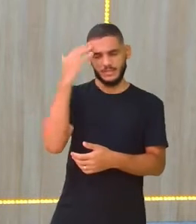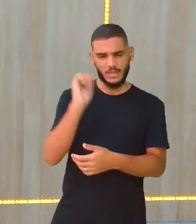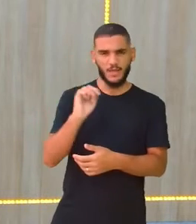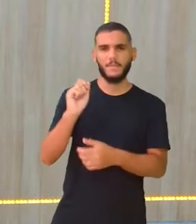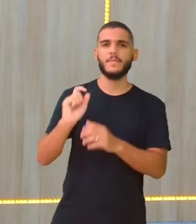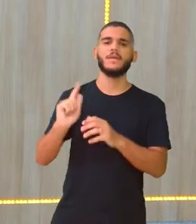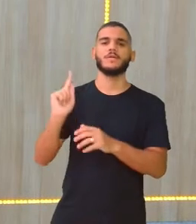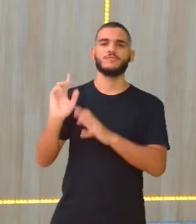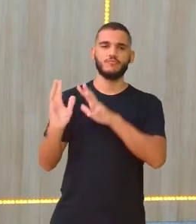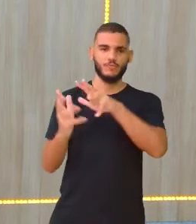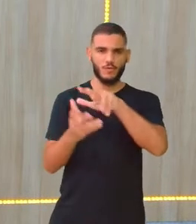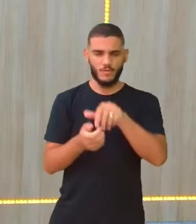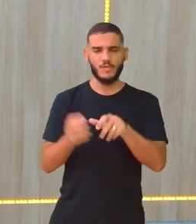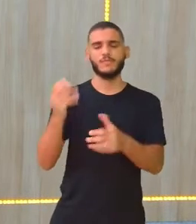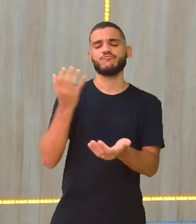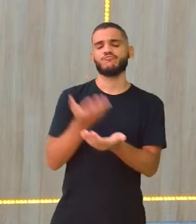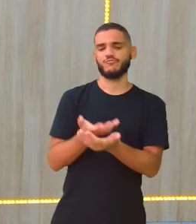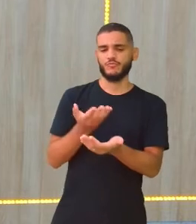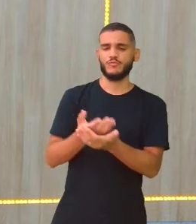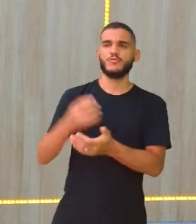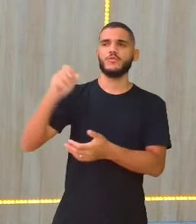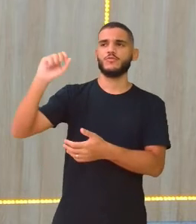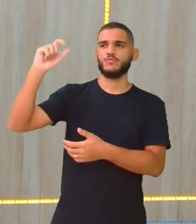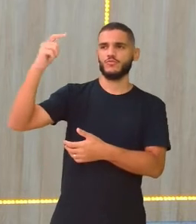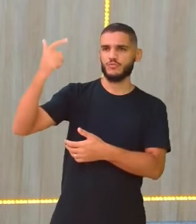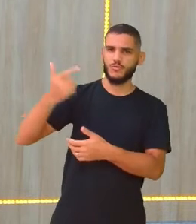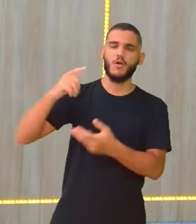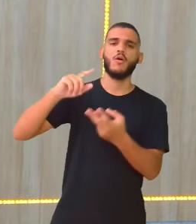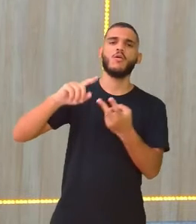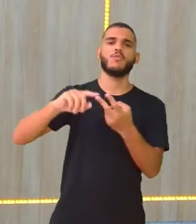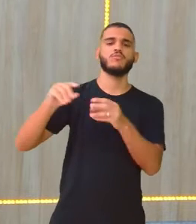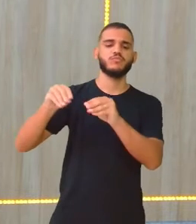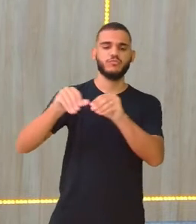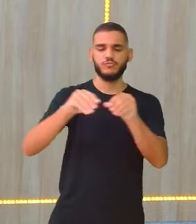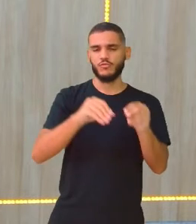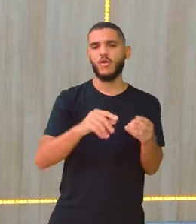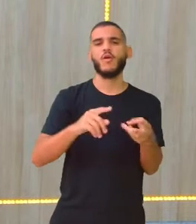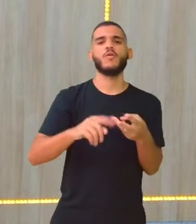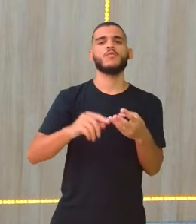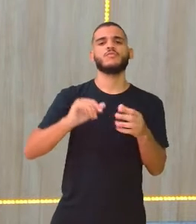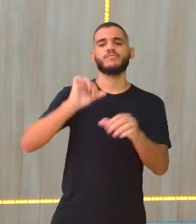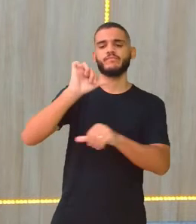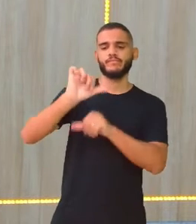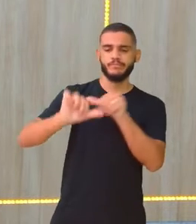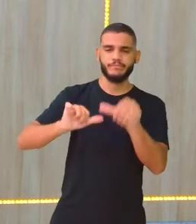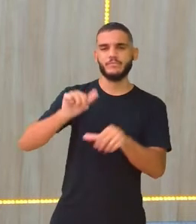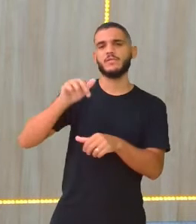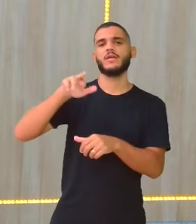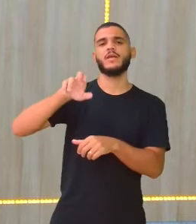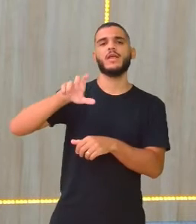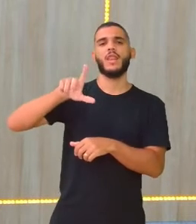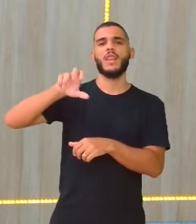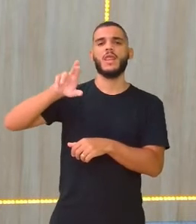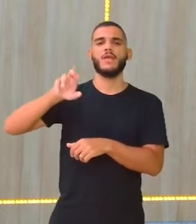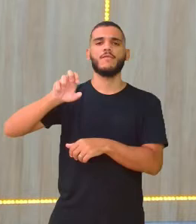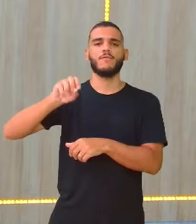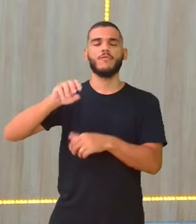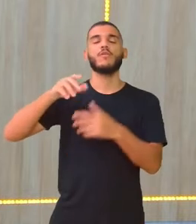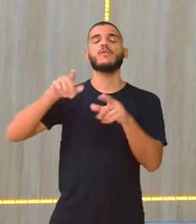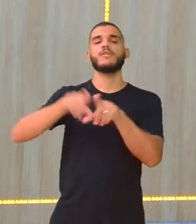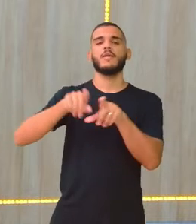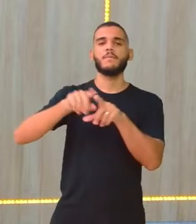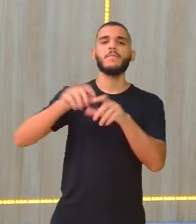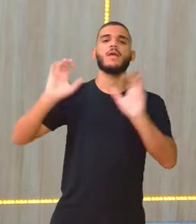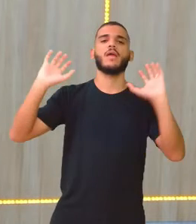muita coisa, né? A gente estuda solo, a gente estuda relevo, a gente estuda vegetação, a gente estuda clima. Então, a